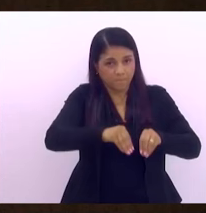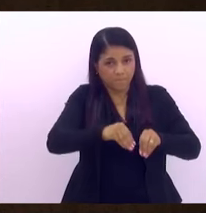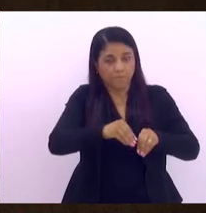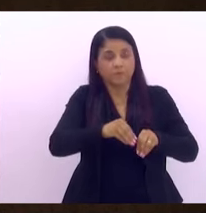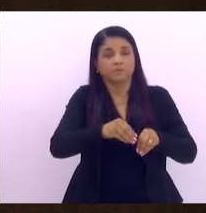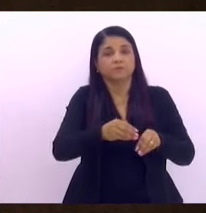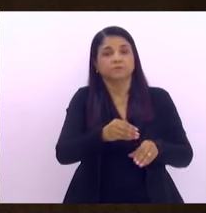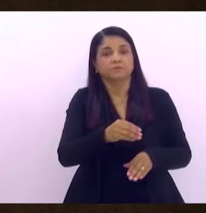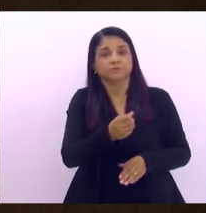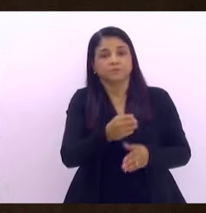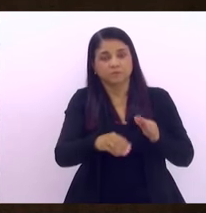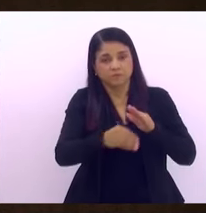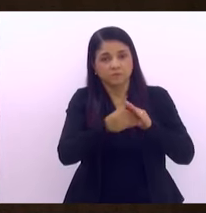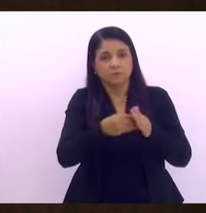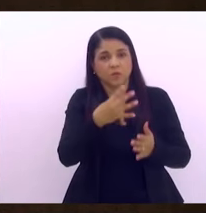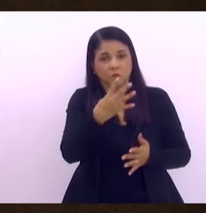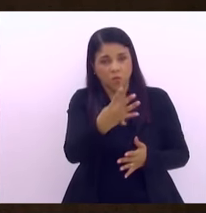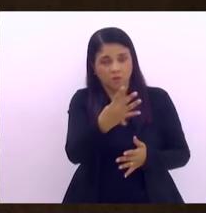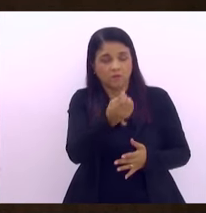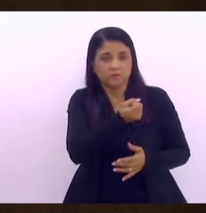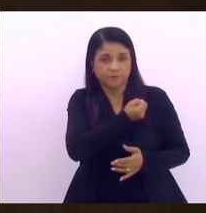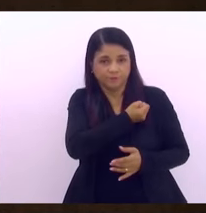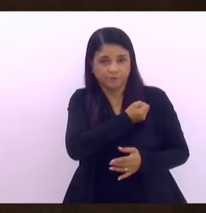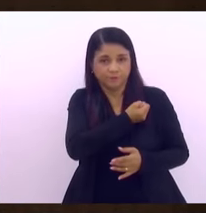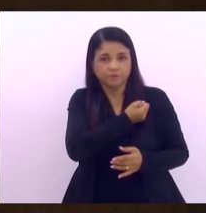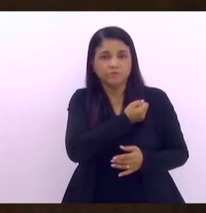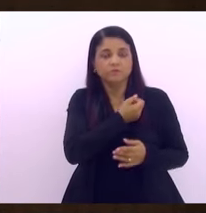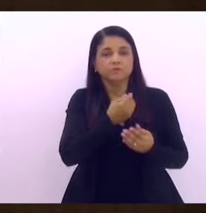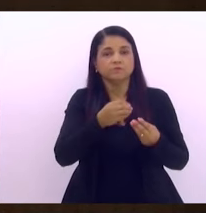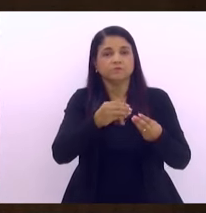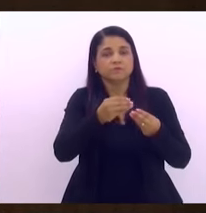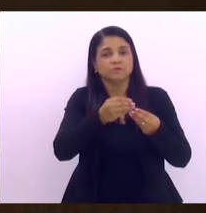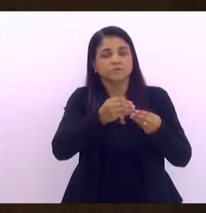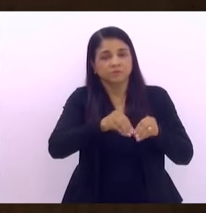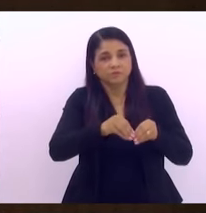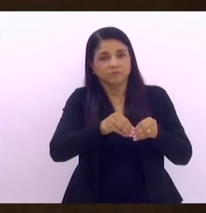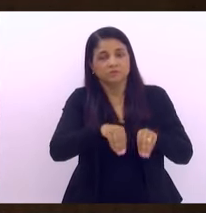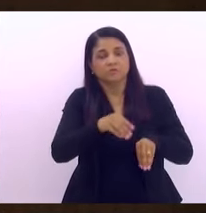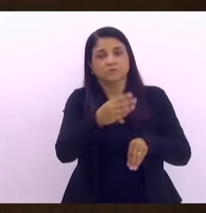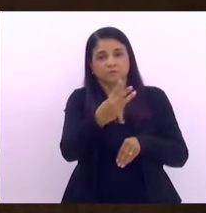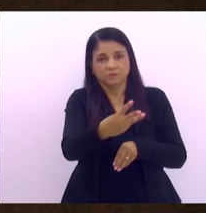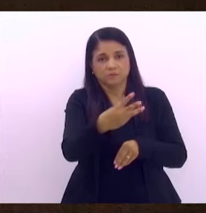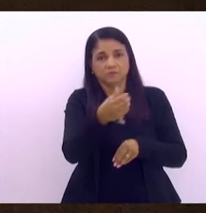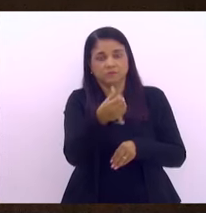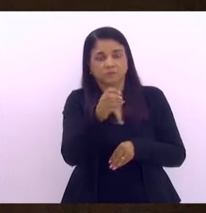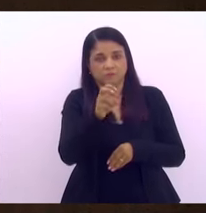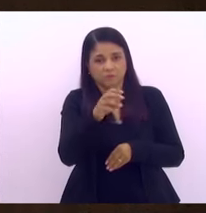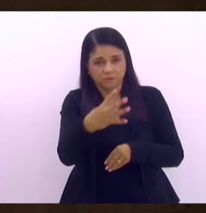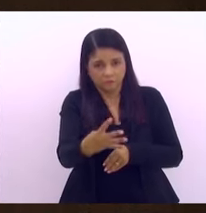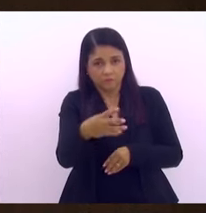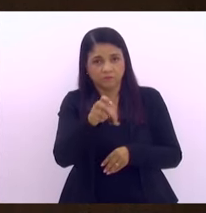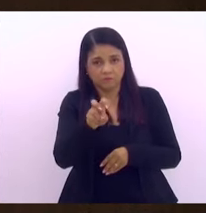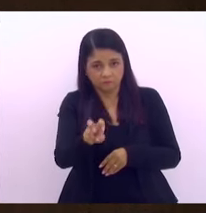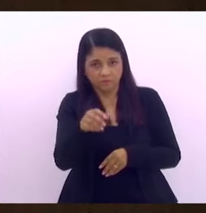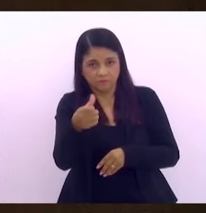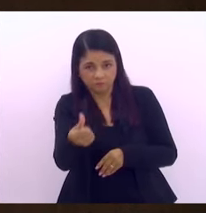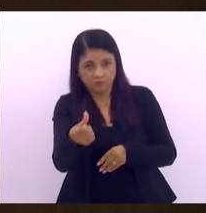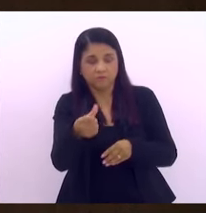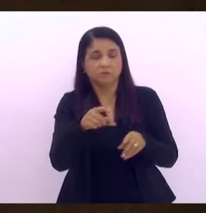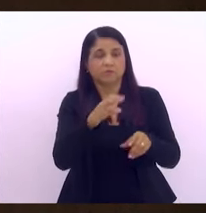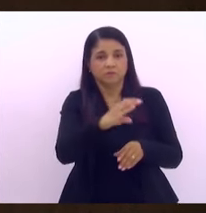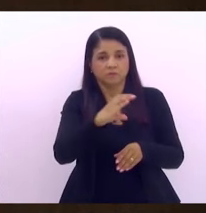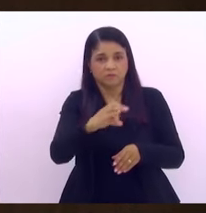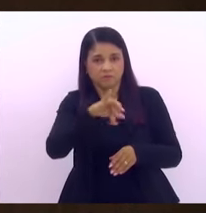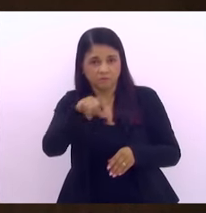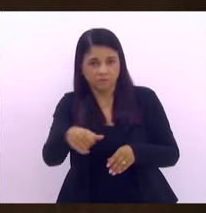as emendas números 4, pelas emendas números 3, 4, 5 e 6 da CCJ, números 5 e 14 pela